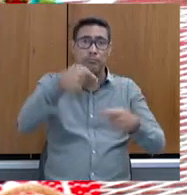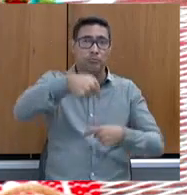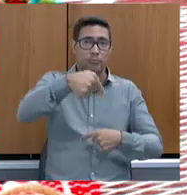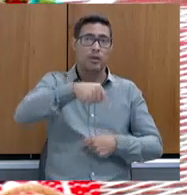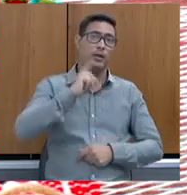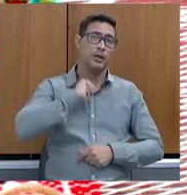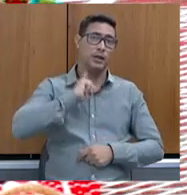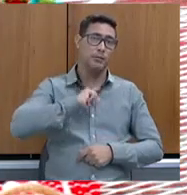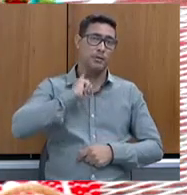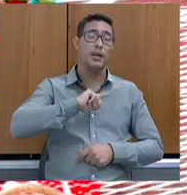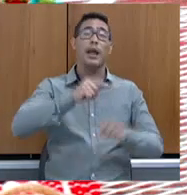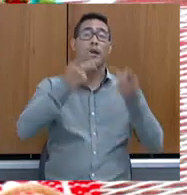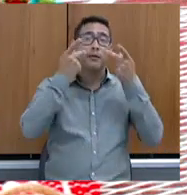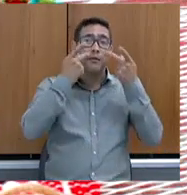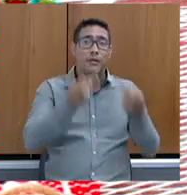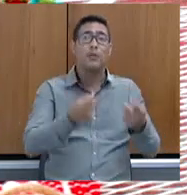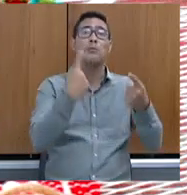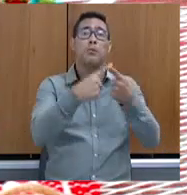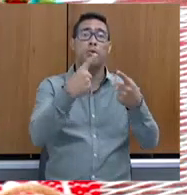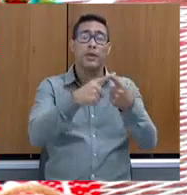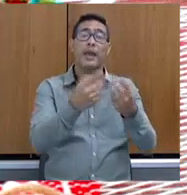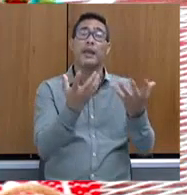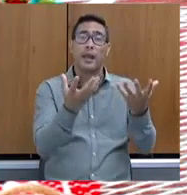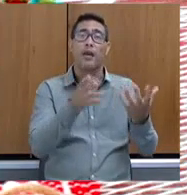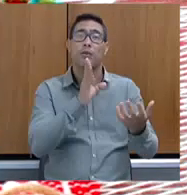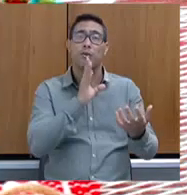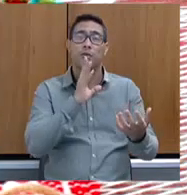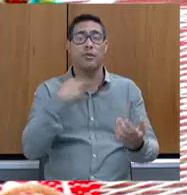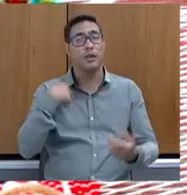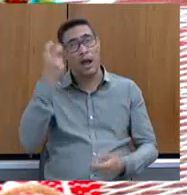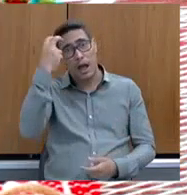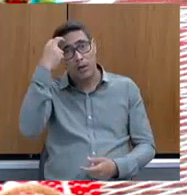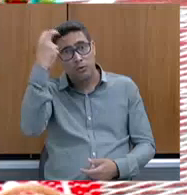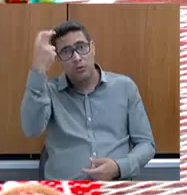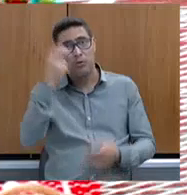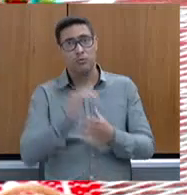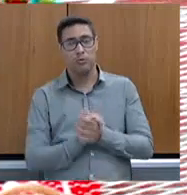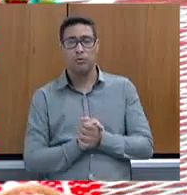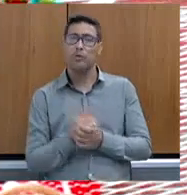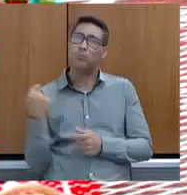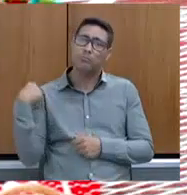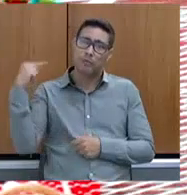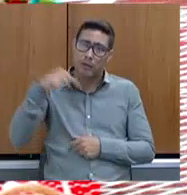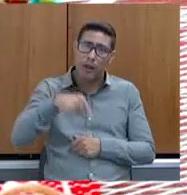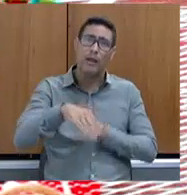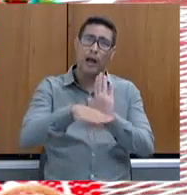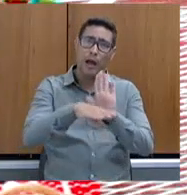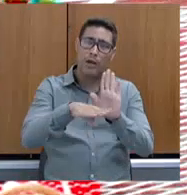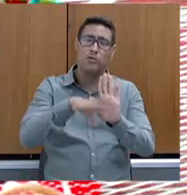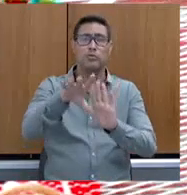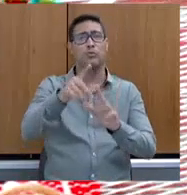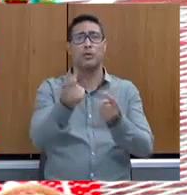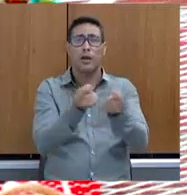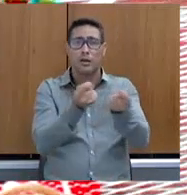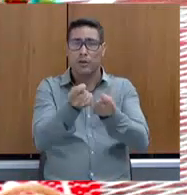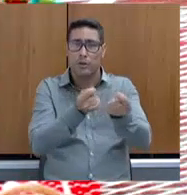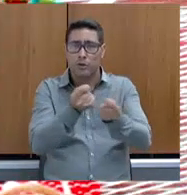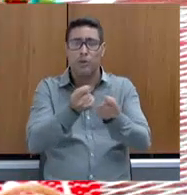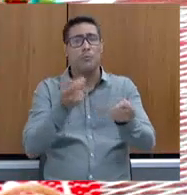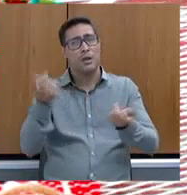então a importância do Turismo de trazer pessoas para a economia da Cultura a